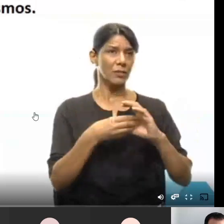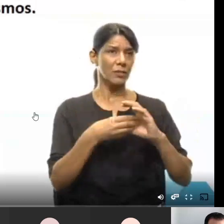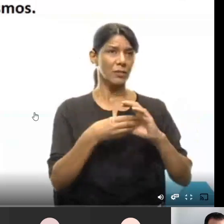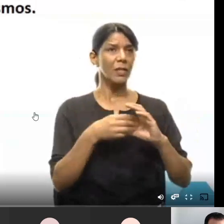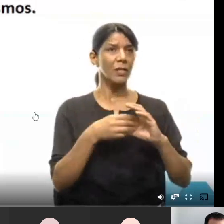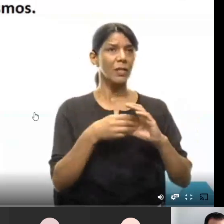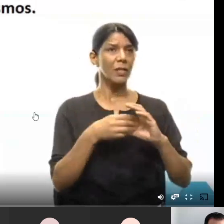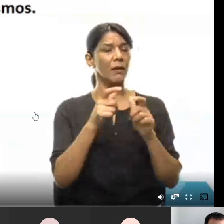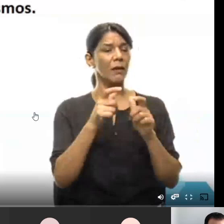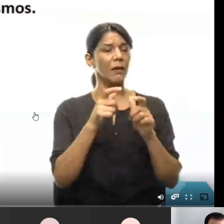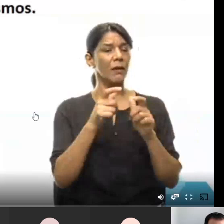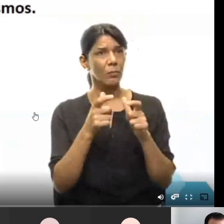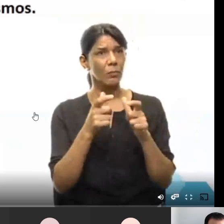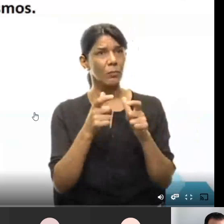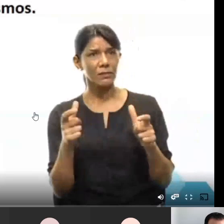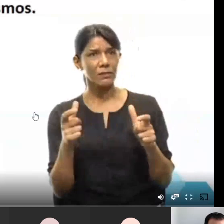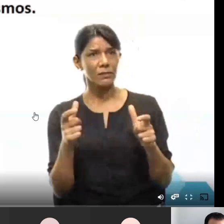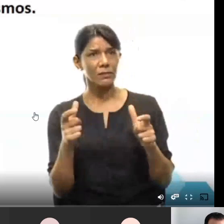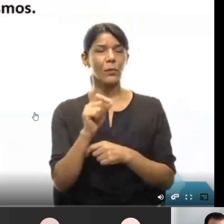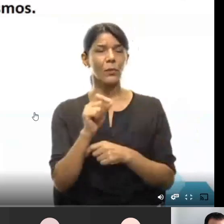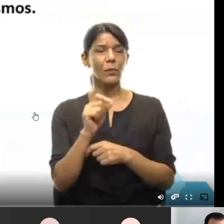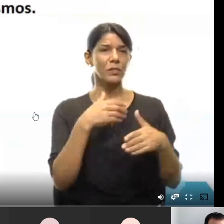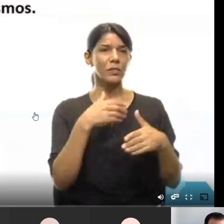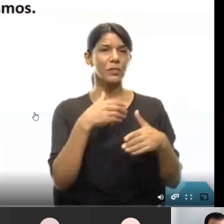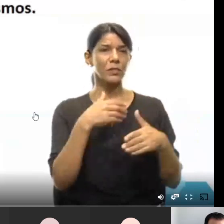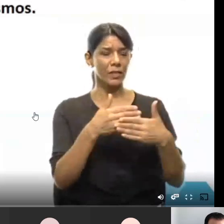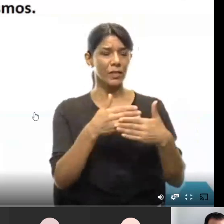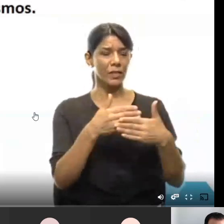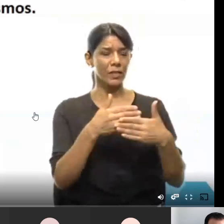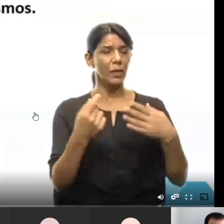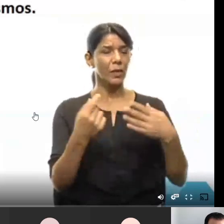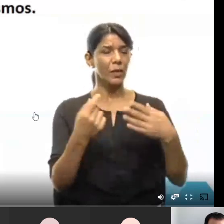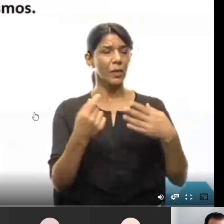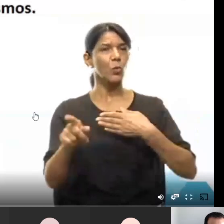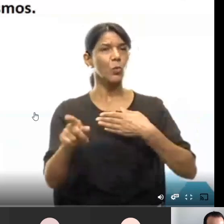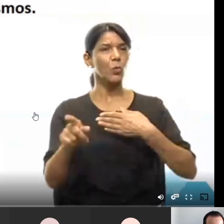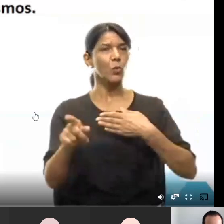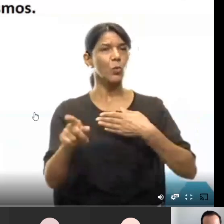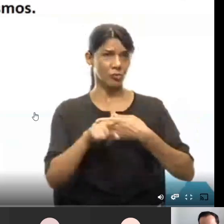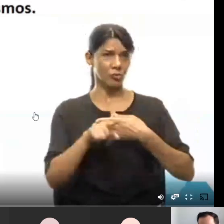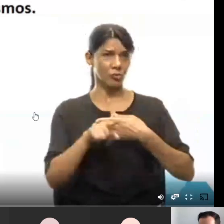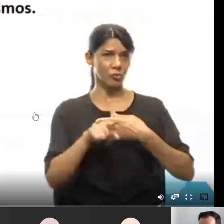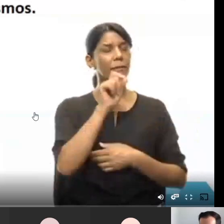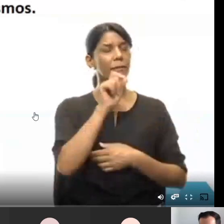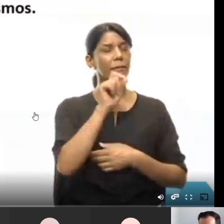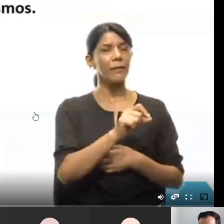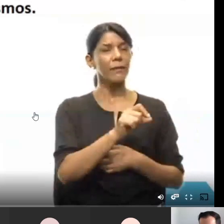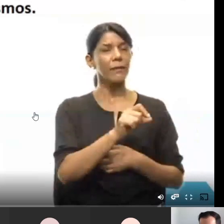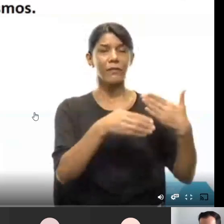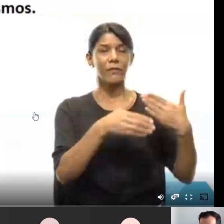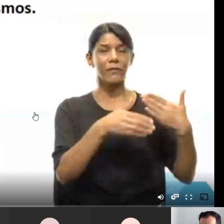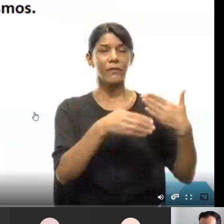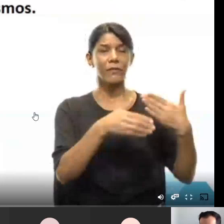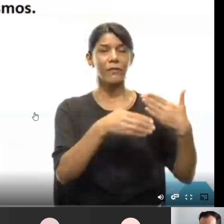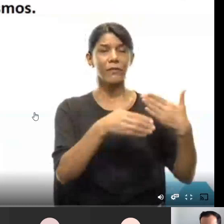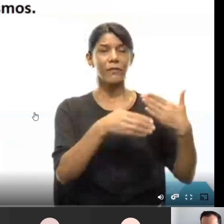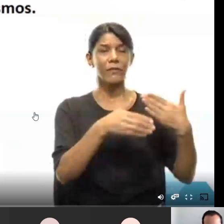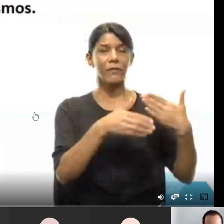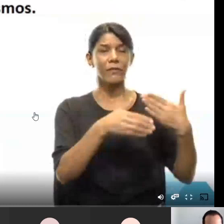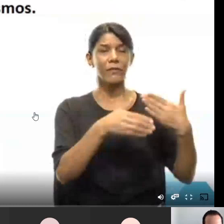contrapartida, aumenta os efeitos imunomodulatórios, que é justamente um efeito adverso